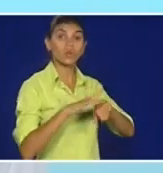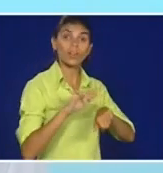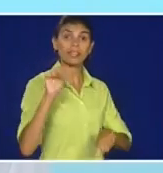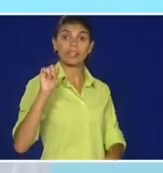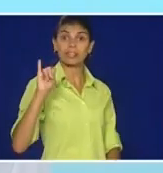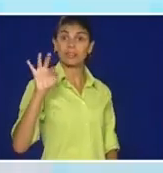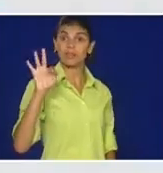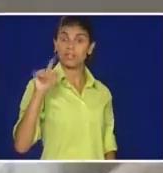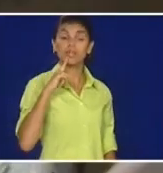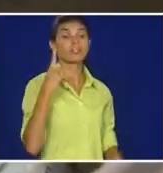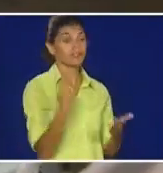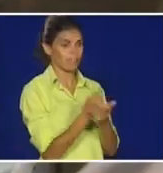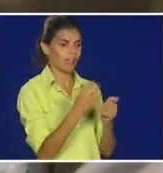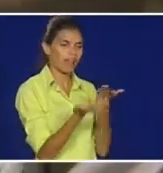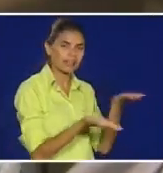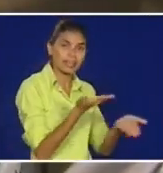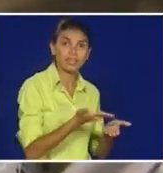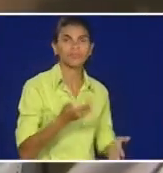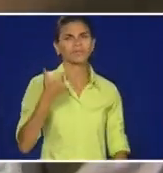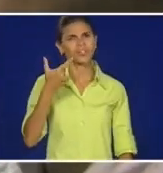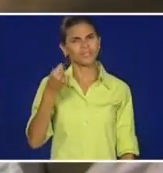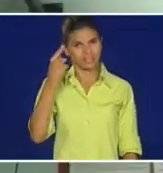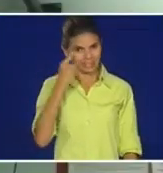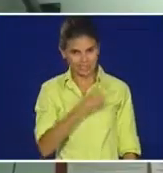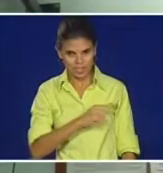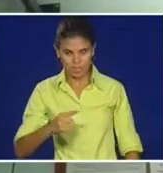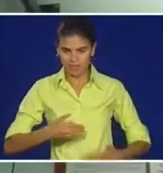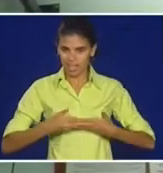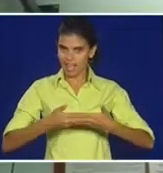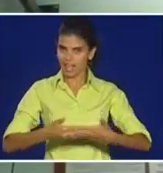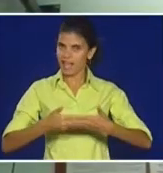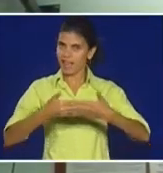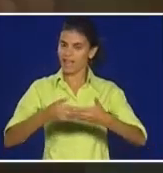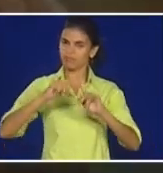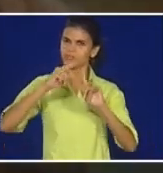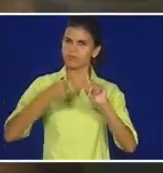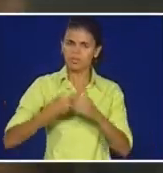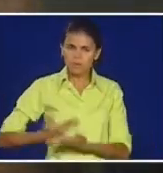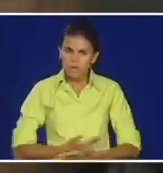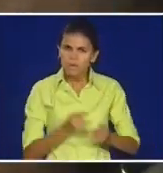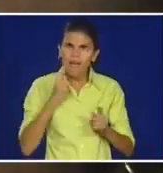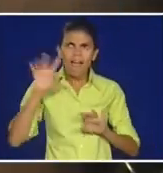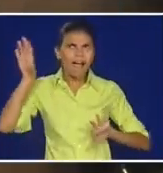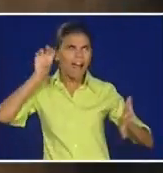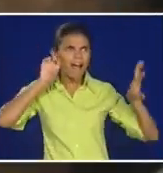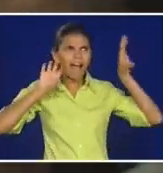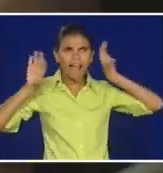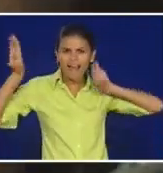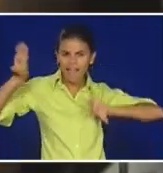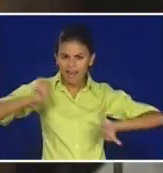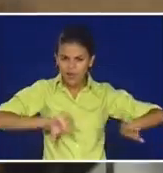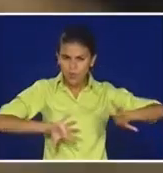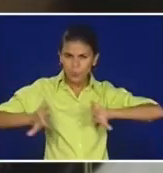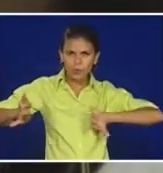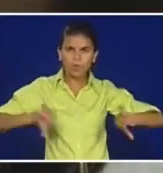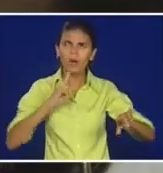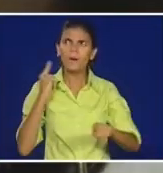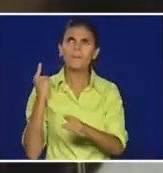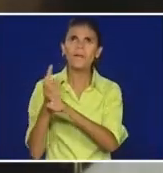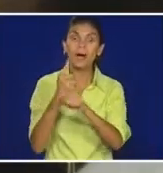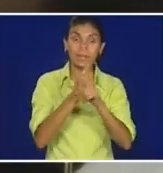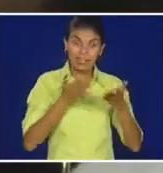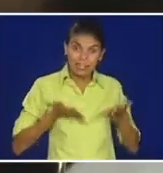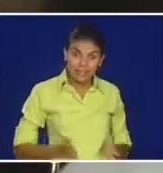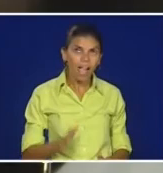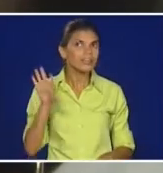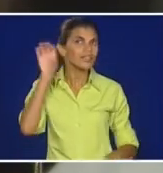sífilis, podemos tratar. A partir da 20ª semana de gestação, o bebê já é capaz de escutar. Quando nasce, já